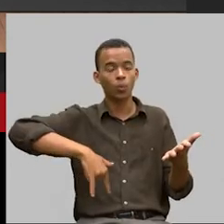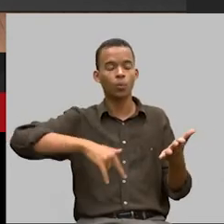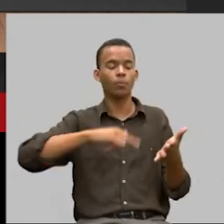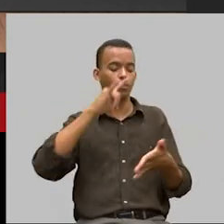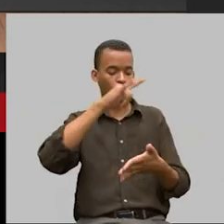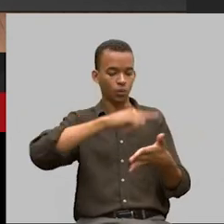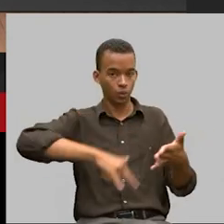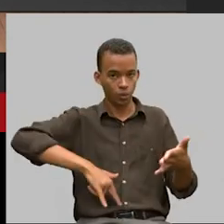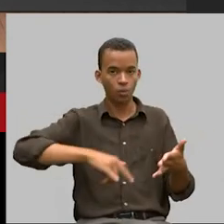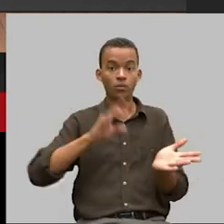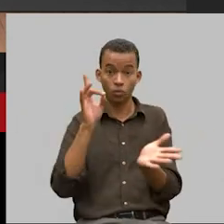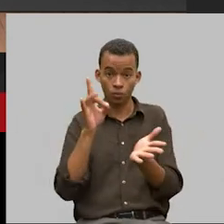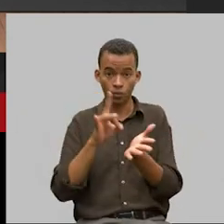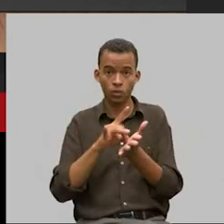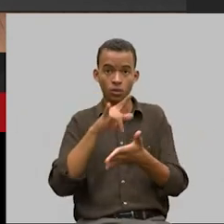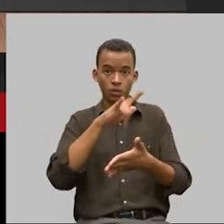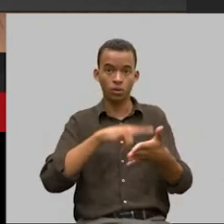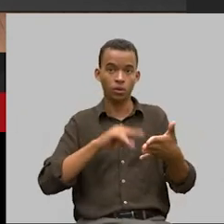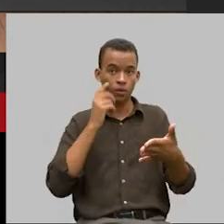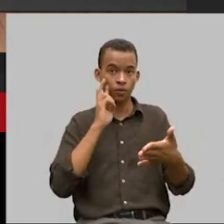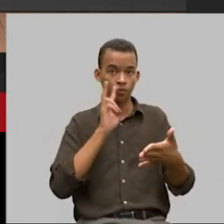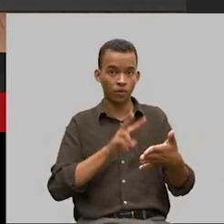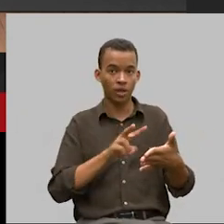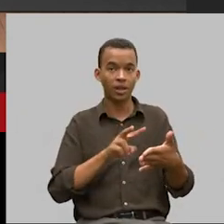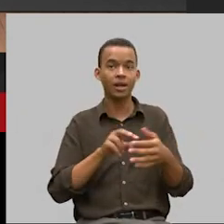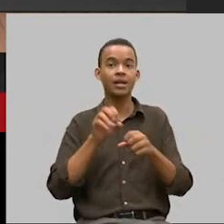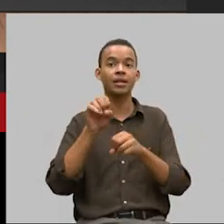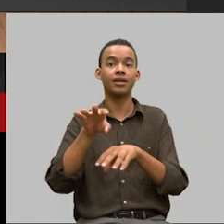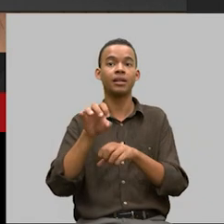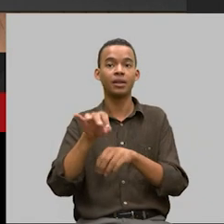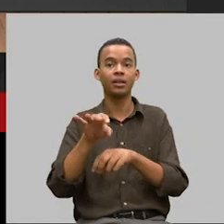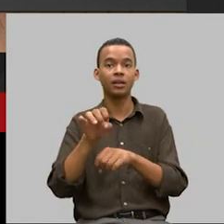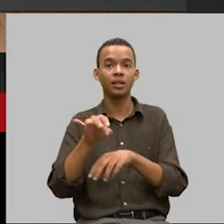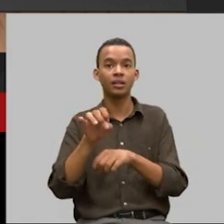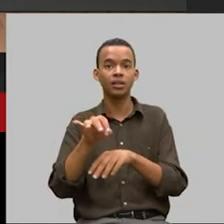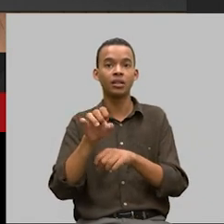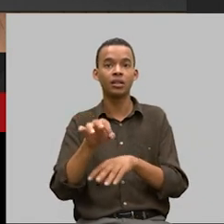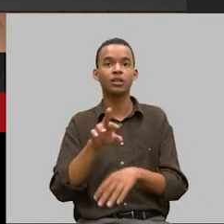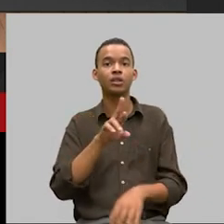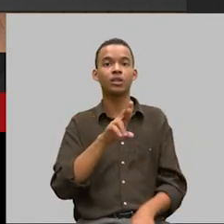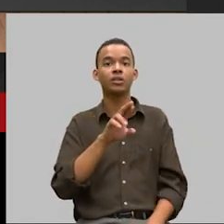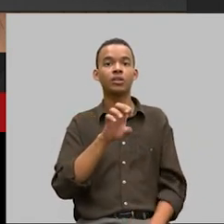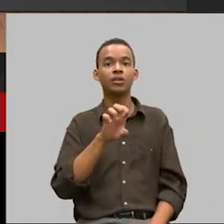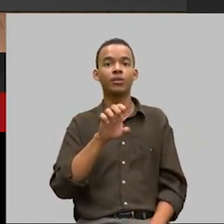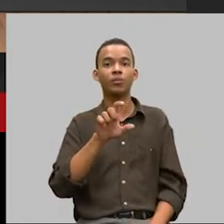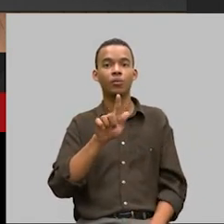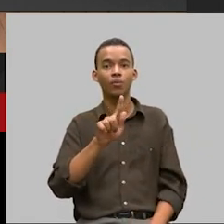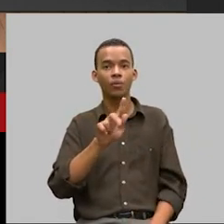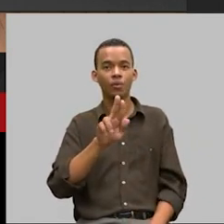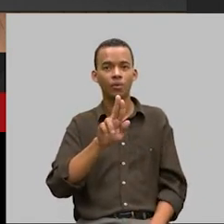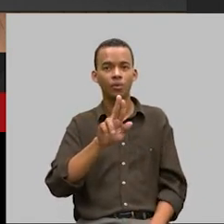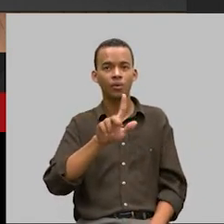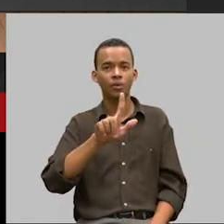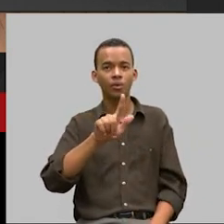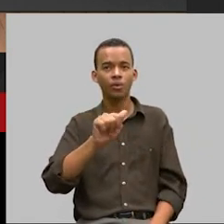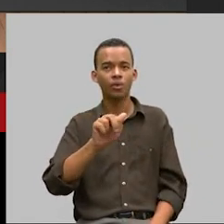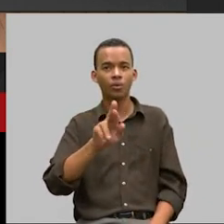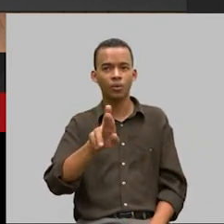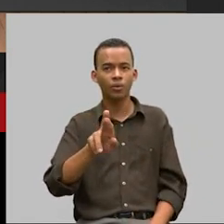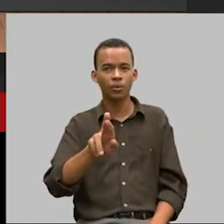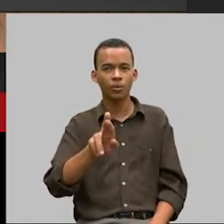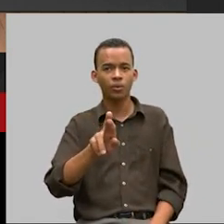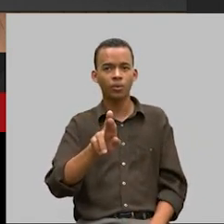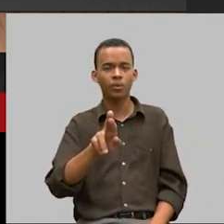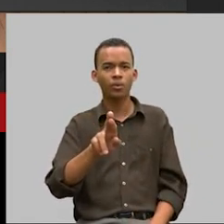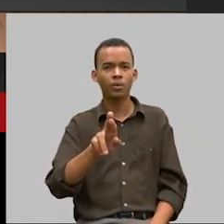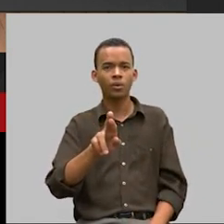documento oficial no ensino regular a gente perguntar para quem redigiu o documento o que que faz